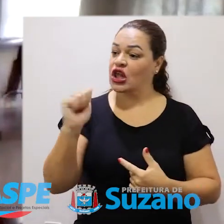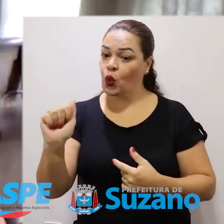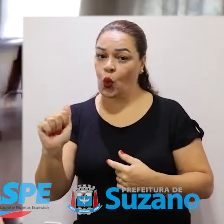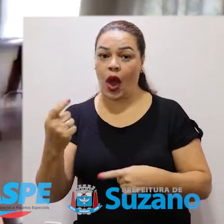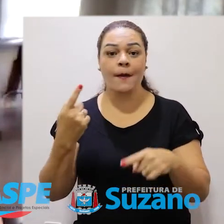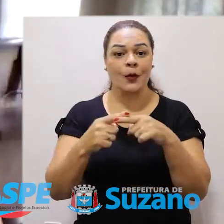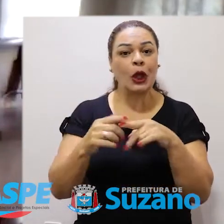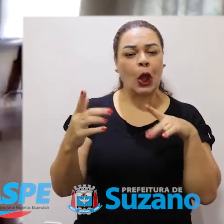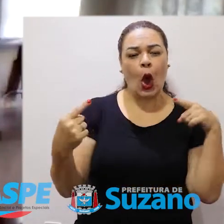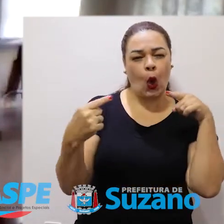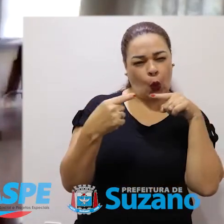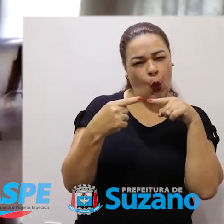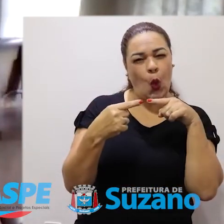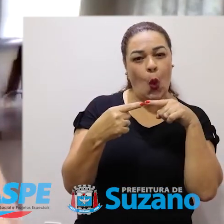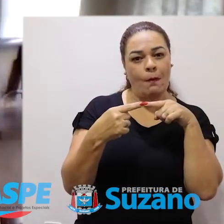mais